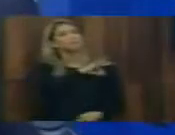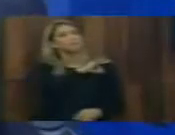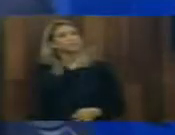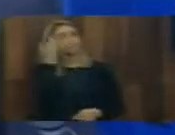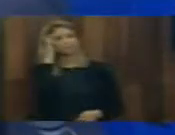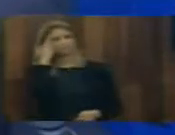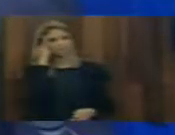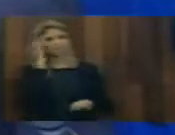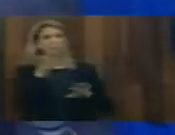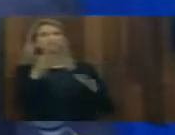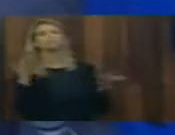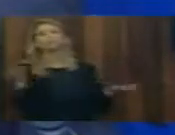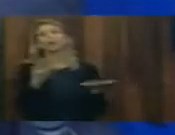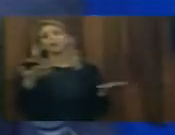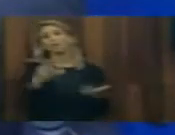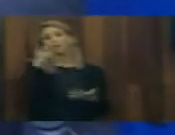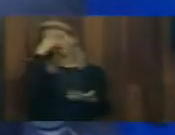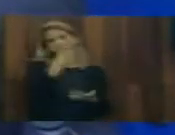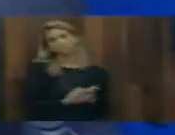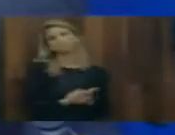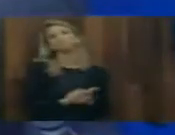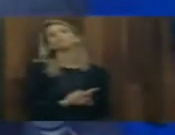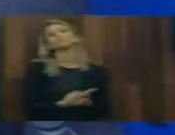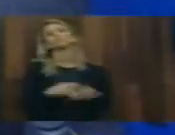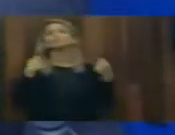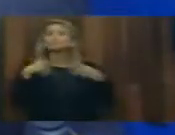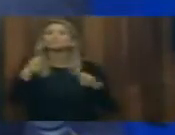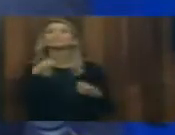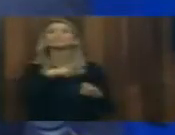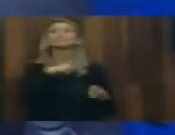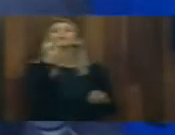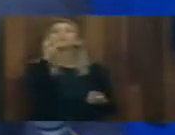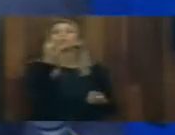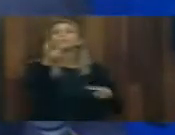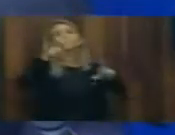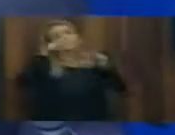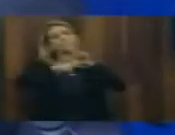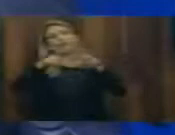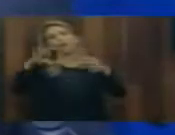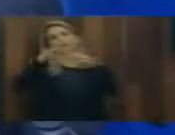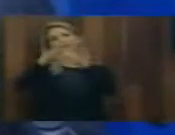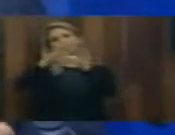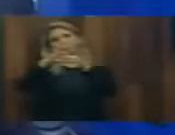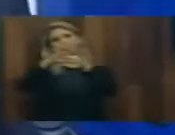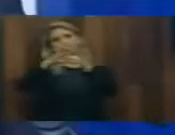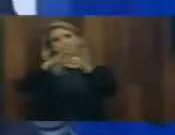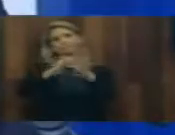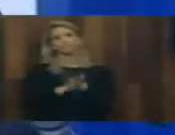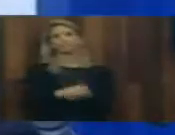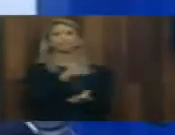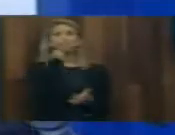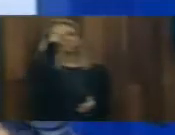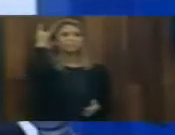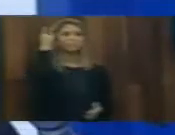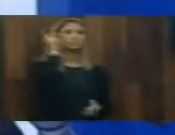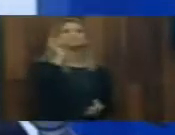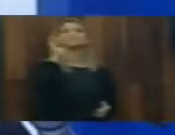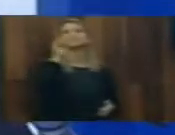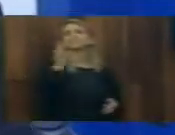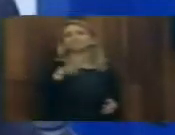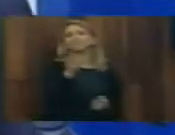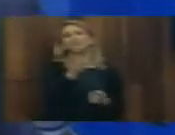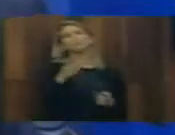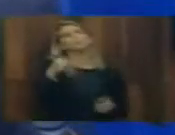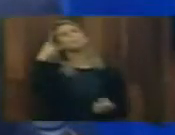essa indicação corrobora o que eu falei, parceria. Eleição, as pessoas estão muito preocupadas com eleição é só ano que vem.